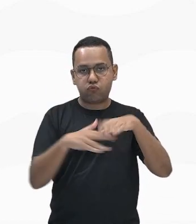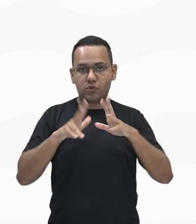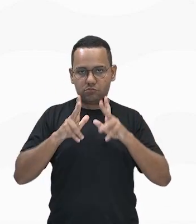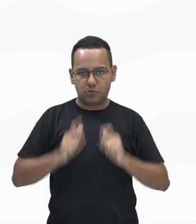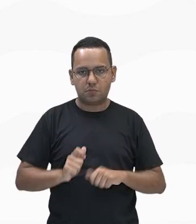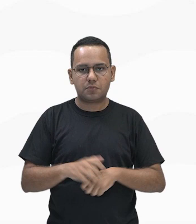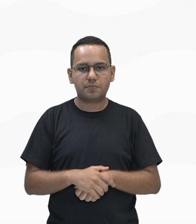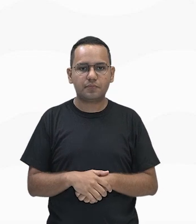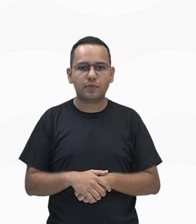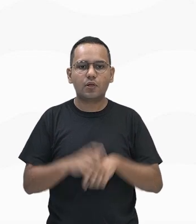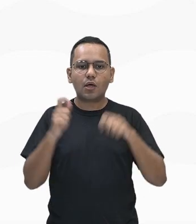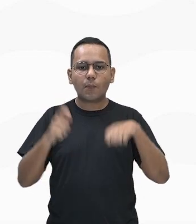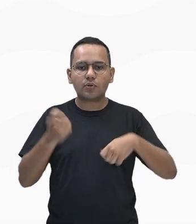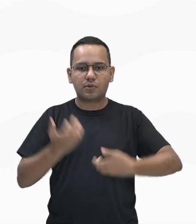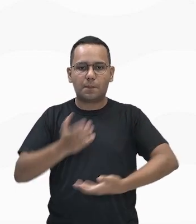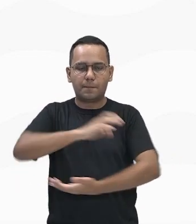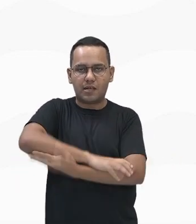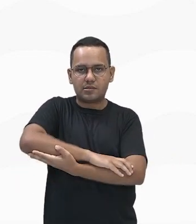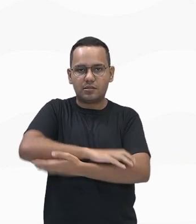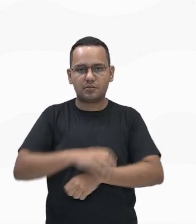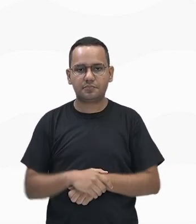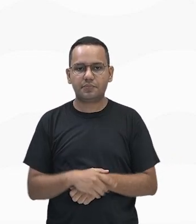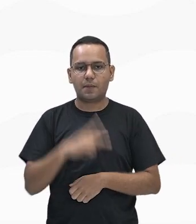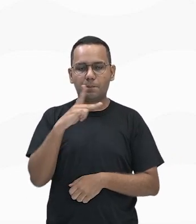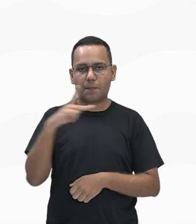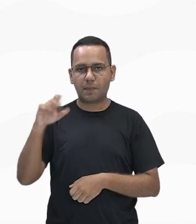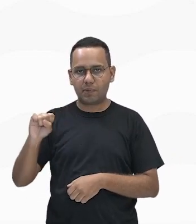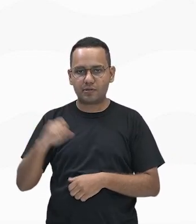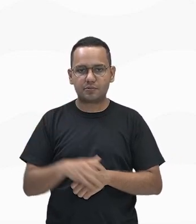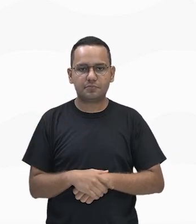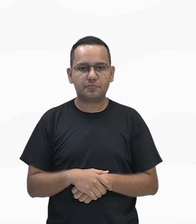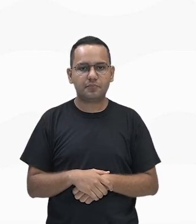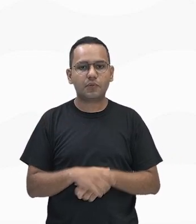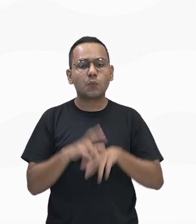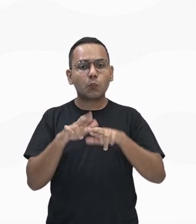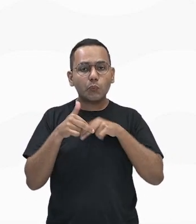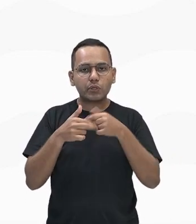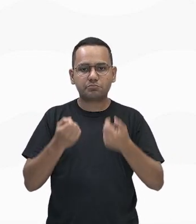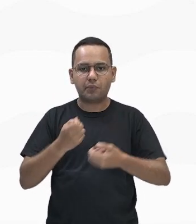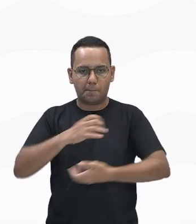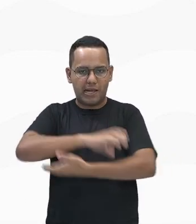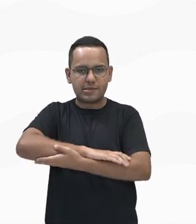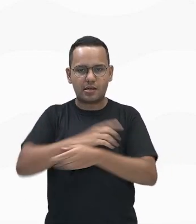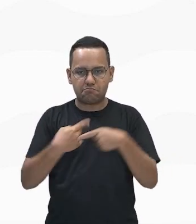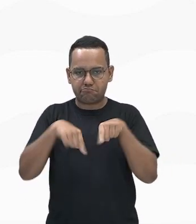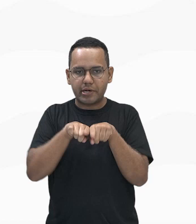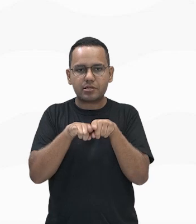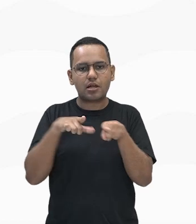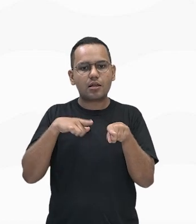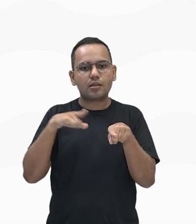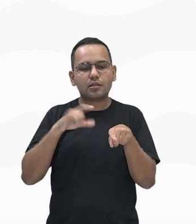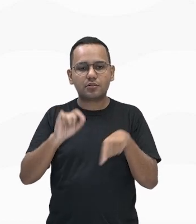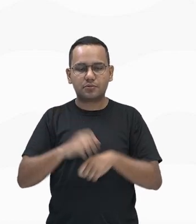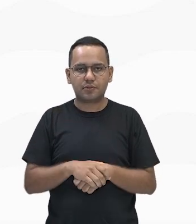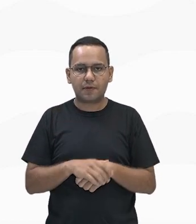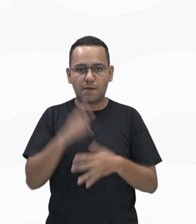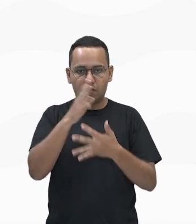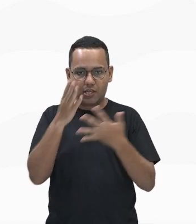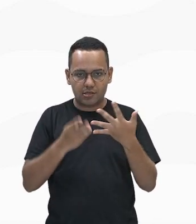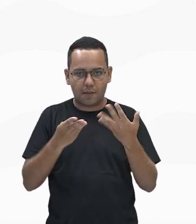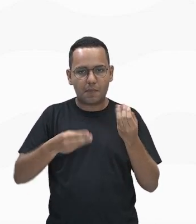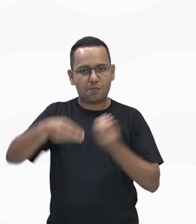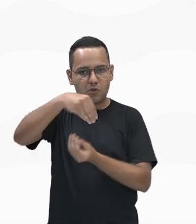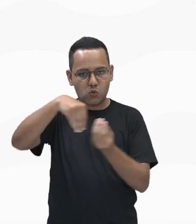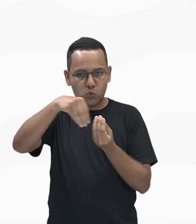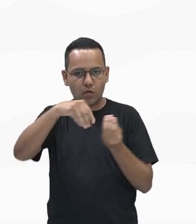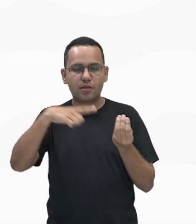de parcerias público-privadas. Essas parcerias podem envolver financiamento misto, com capital